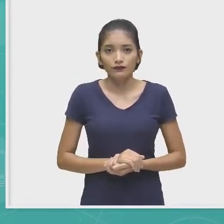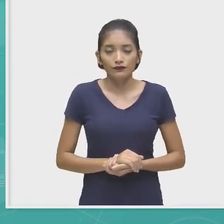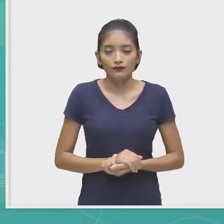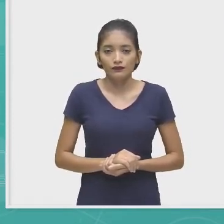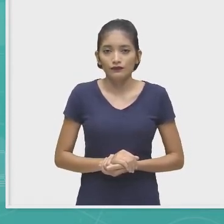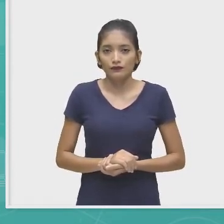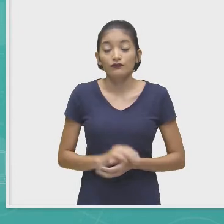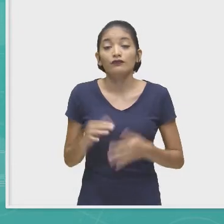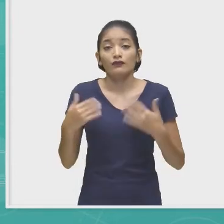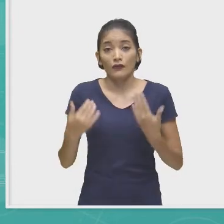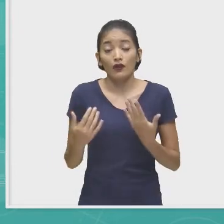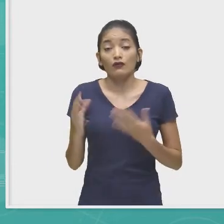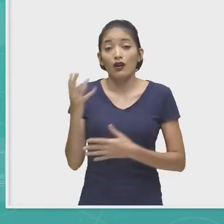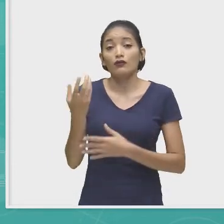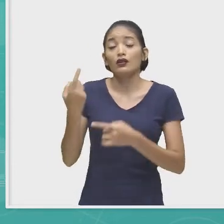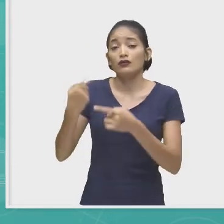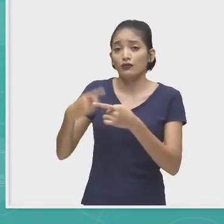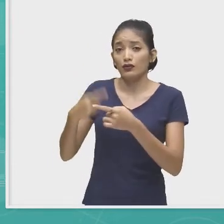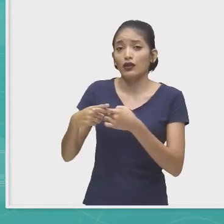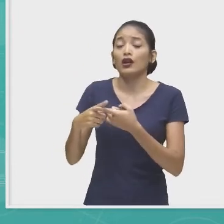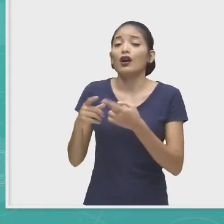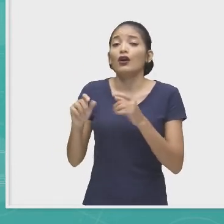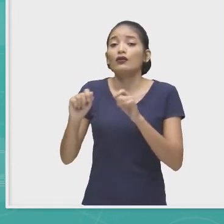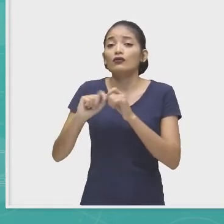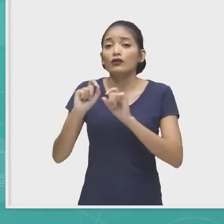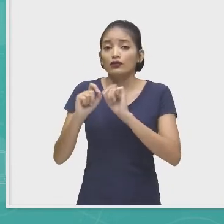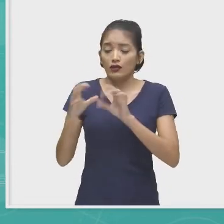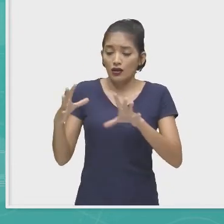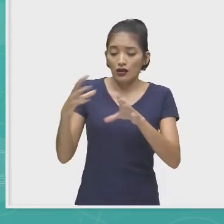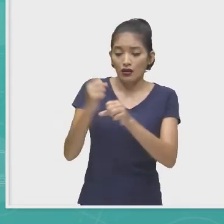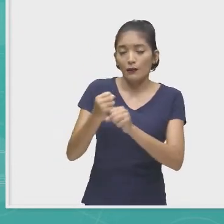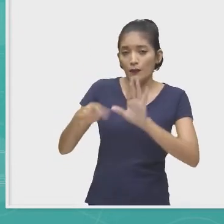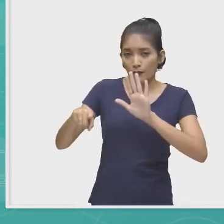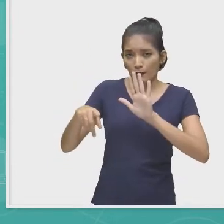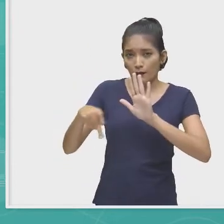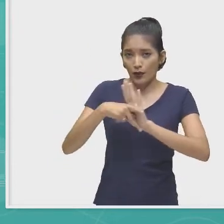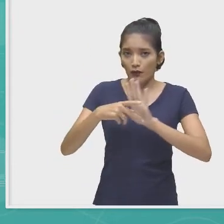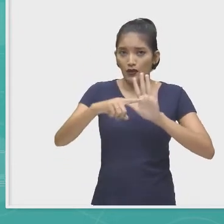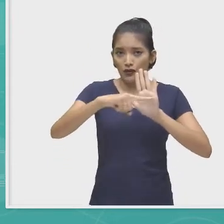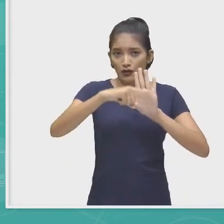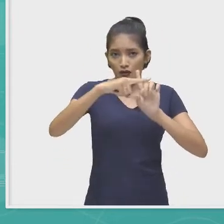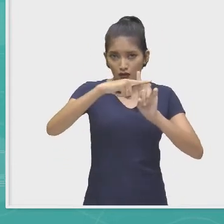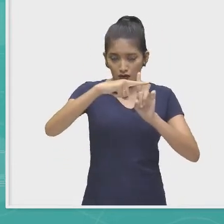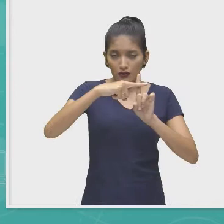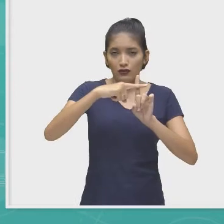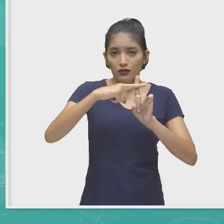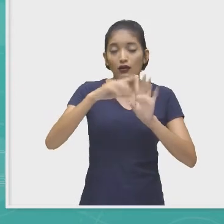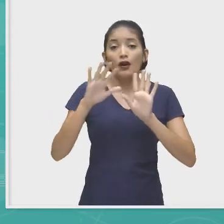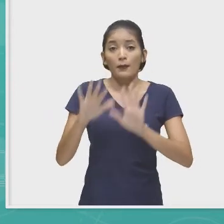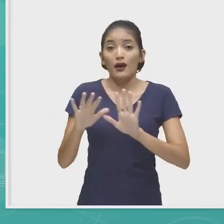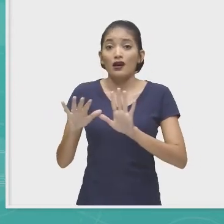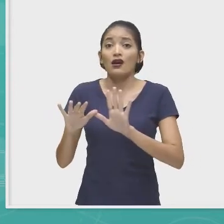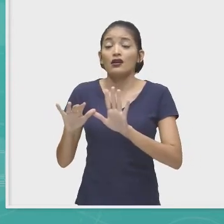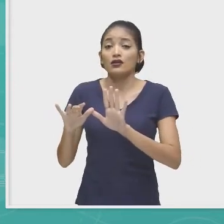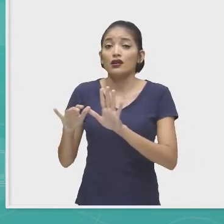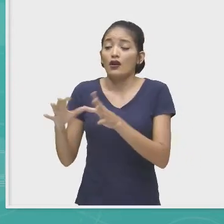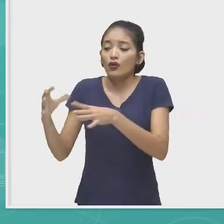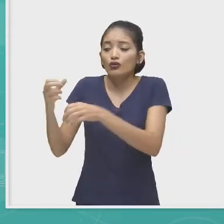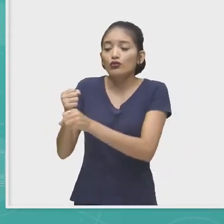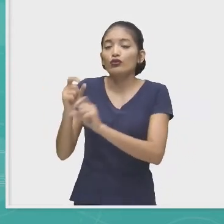Isso ocorre quando nós estamos trabalhando com a operação de quê? De adição. Quando estamos trabalhando com a operação